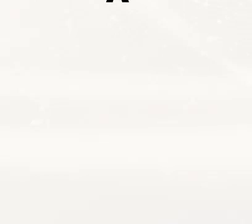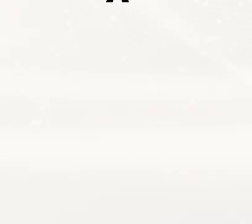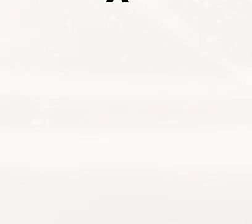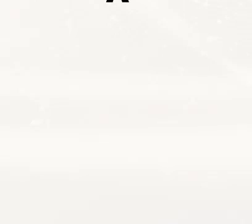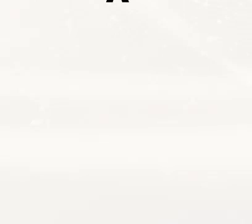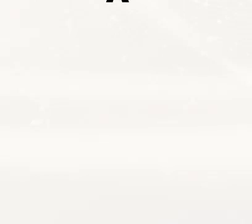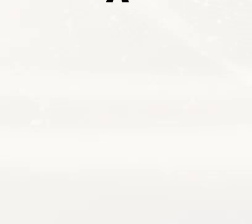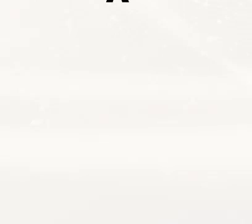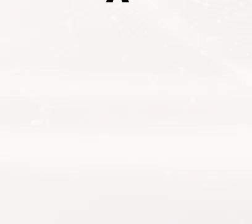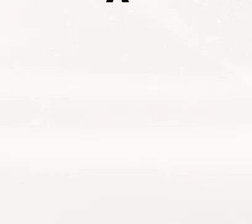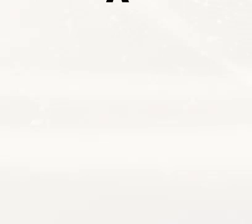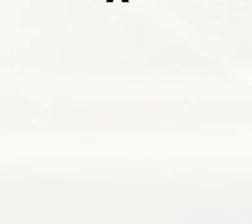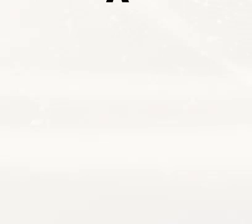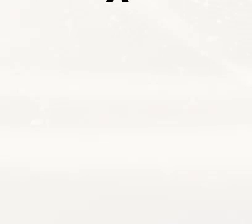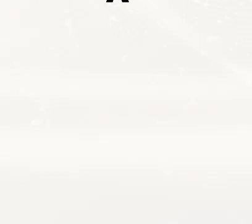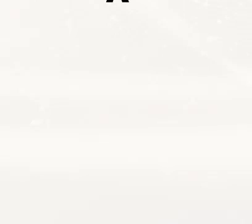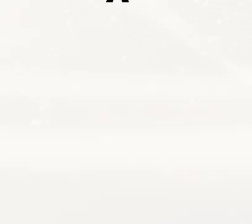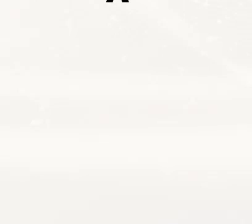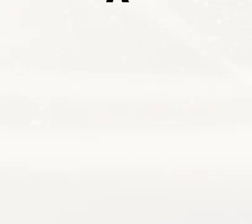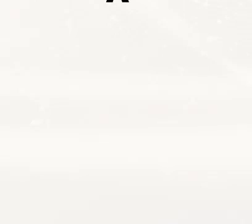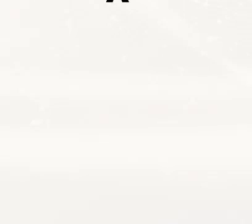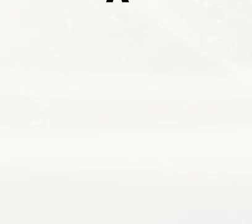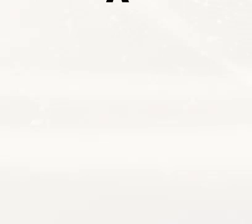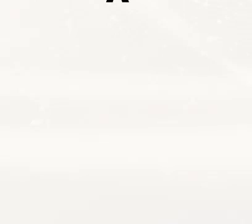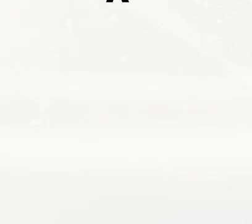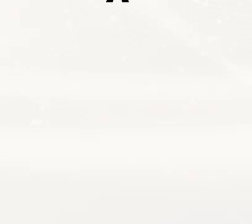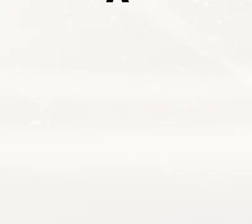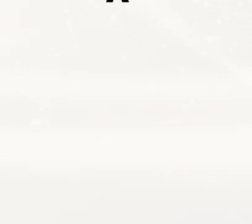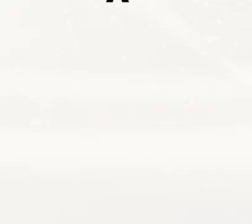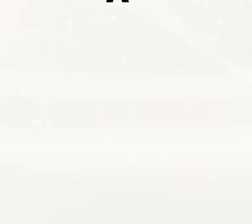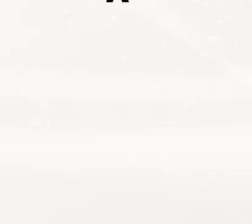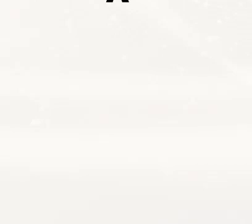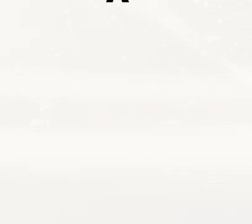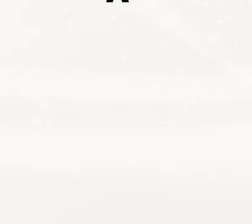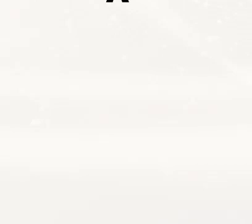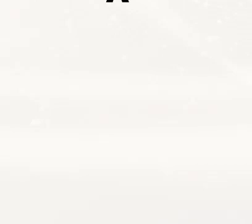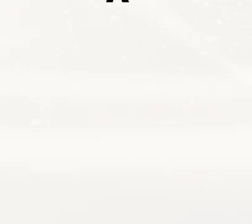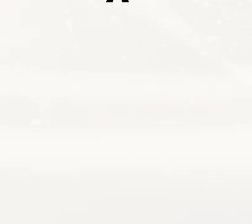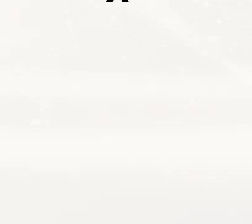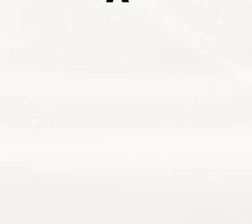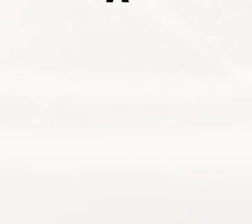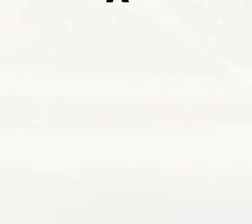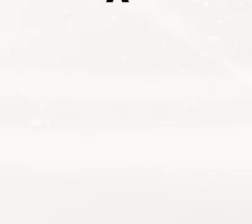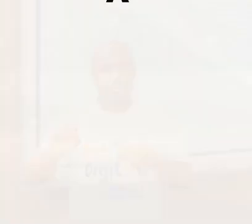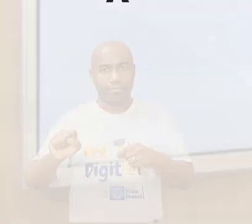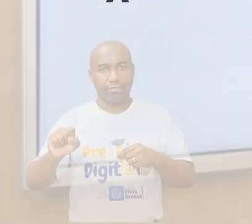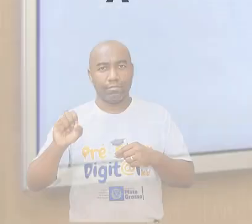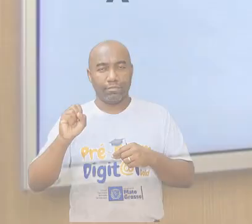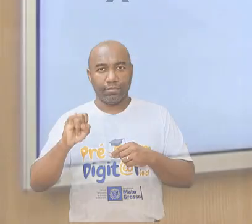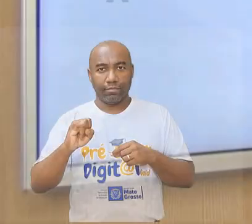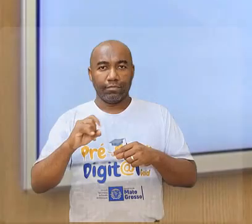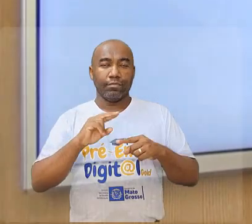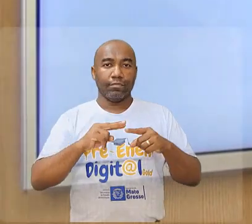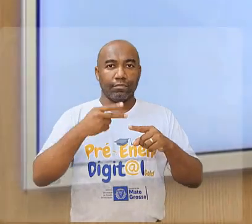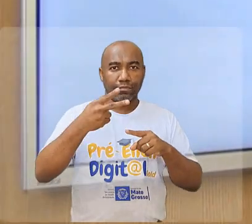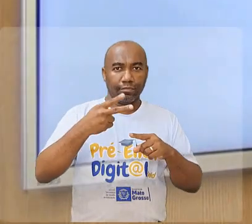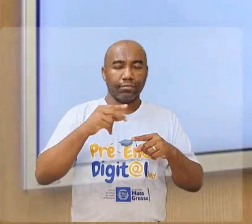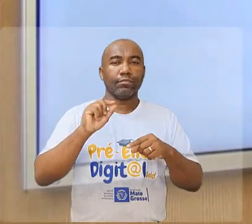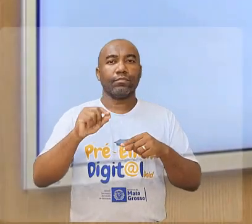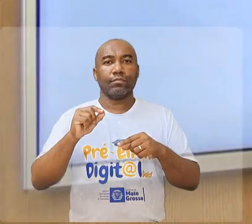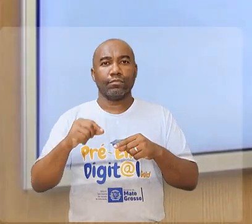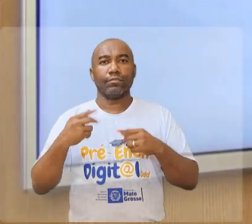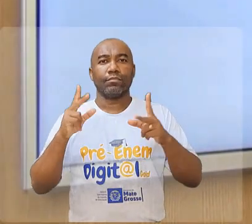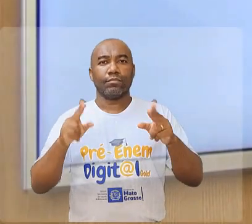aí o famoso Pitágoras né que o Pitágoras fala se você pegar a hipotenusa e elevar o quadrado ela vai ser igual